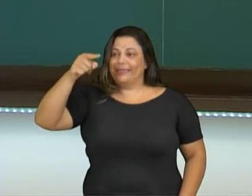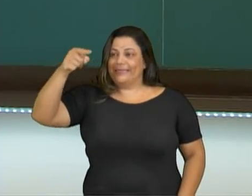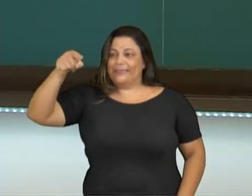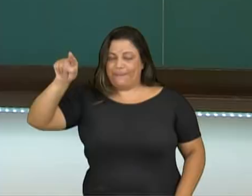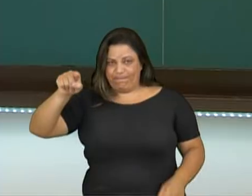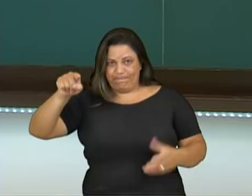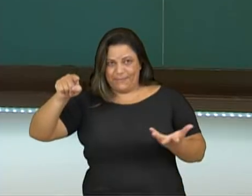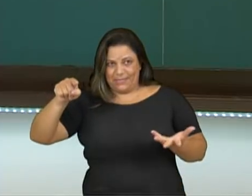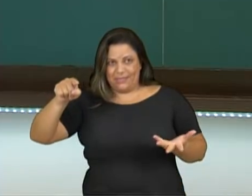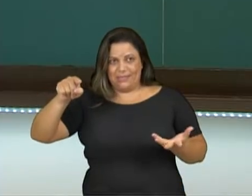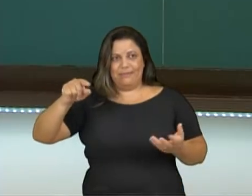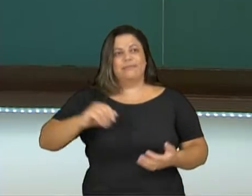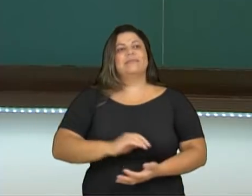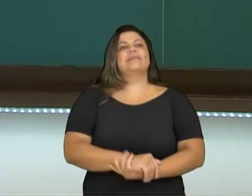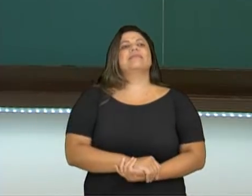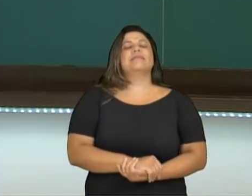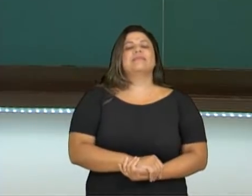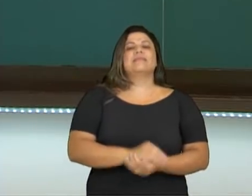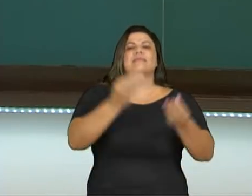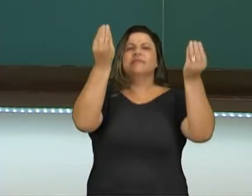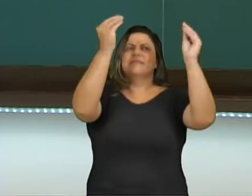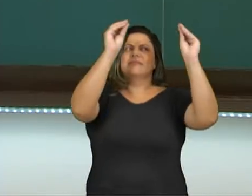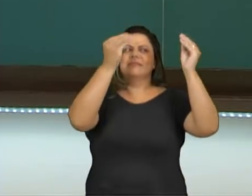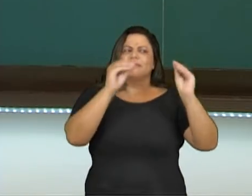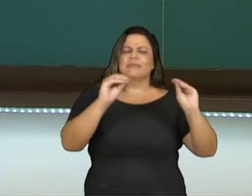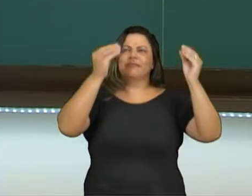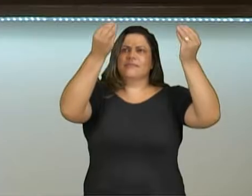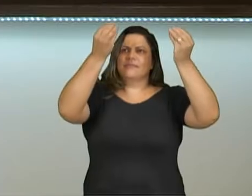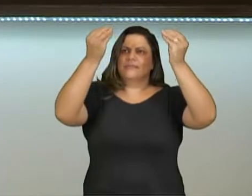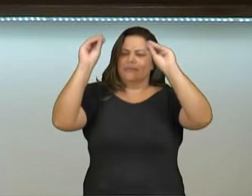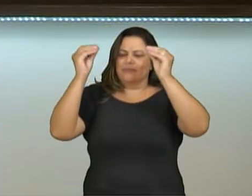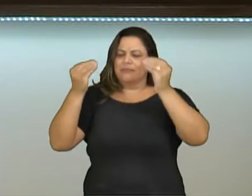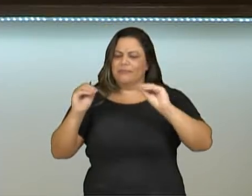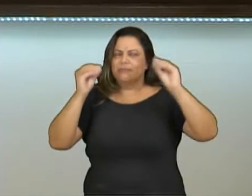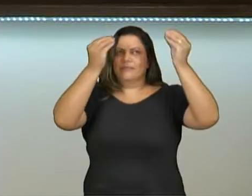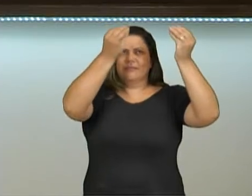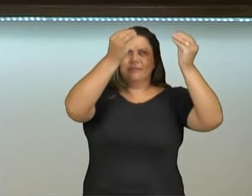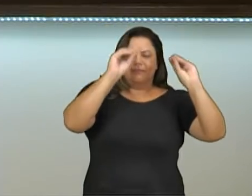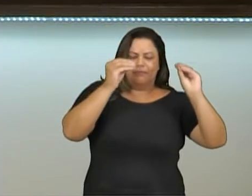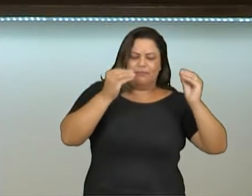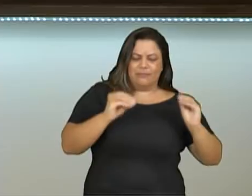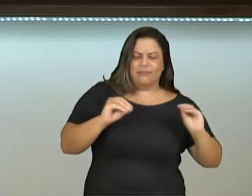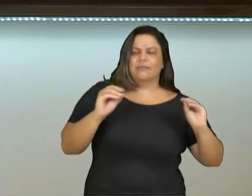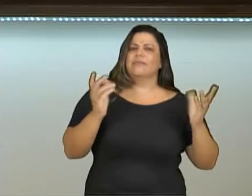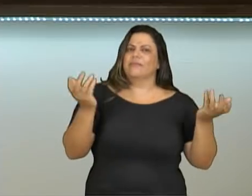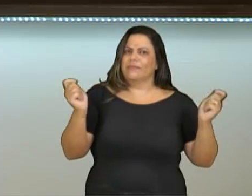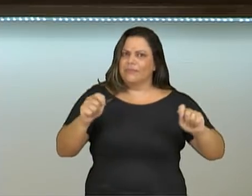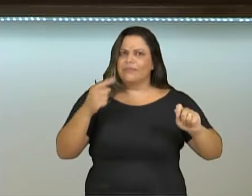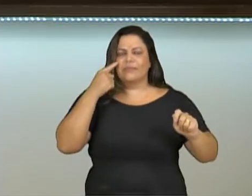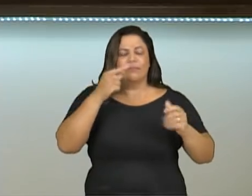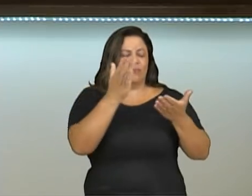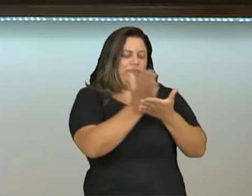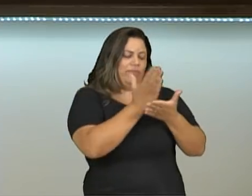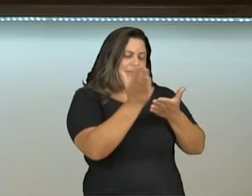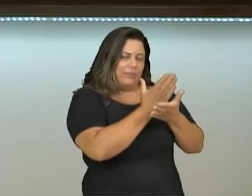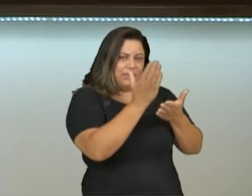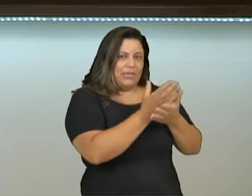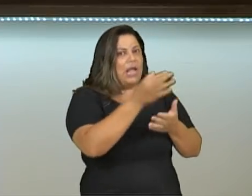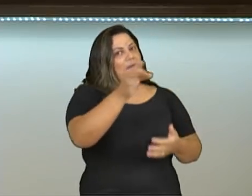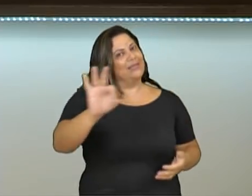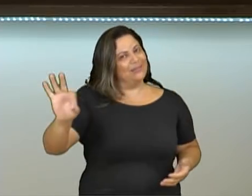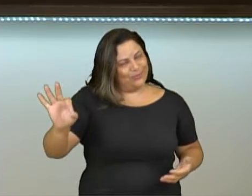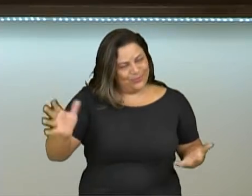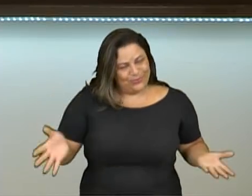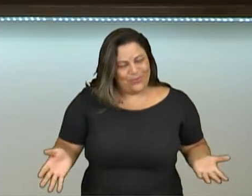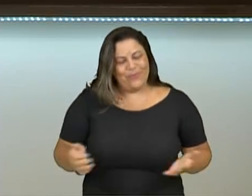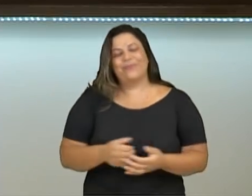aí, completando na nossa tabela, verifica lá em casa, veja com atenção, fez no caderno, acertou,